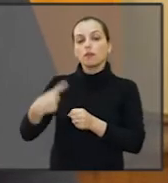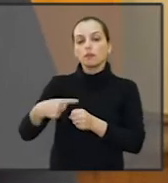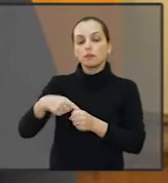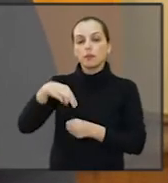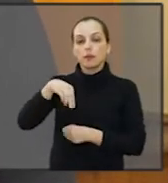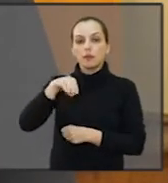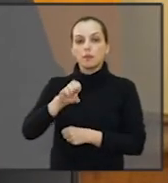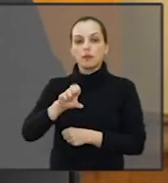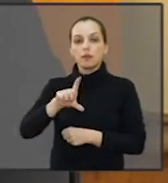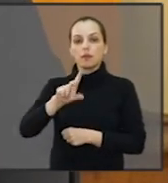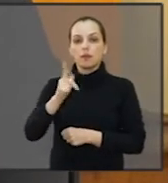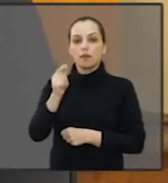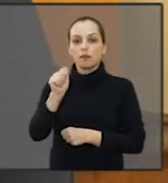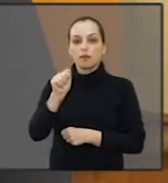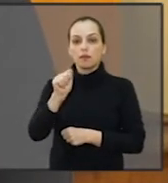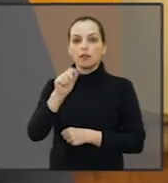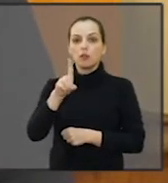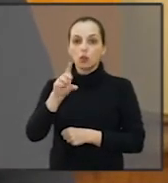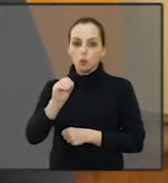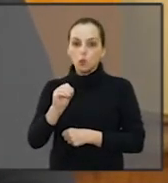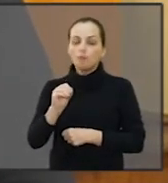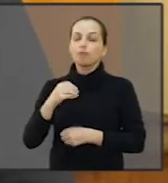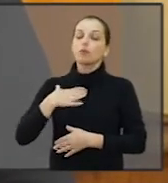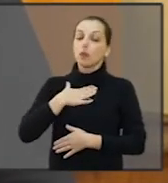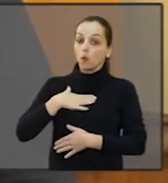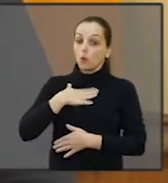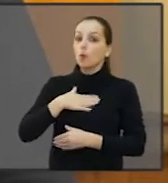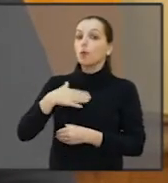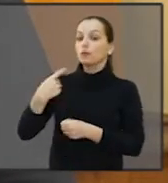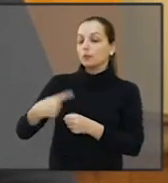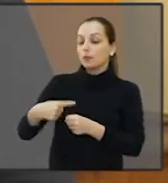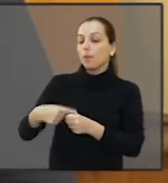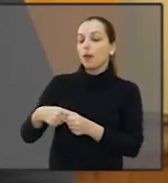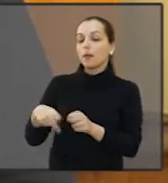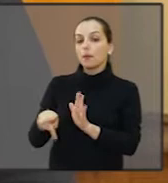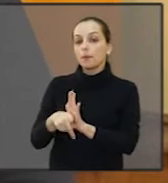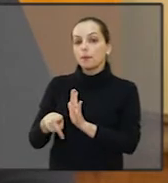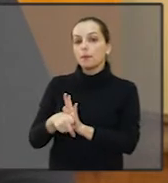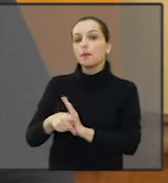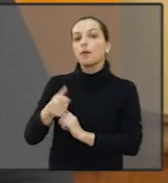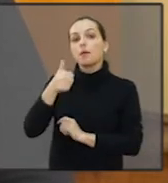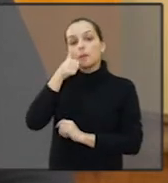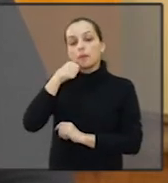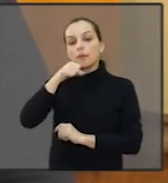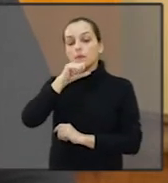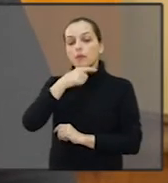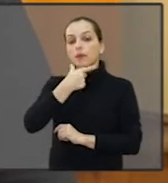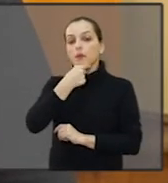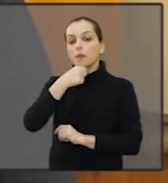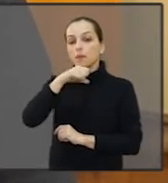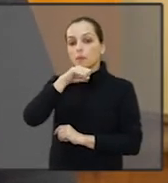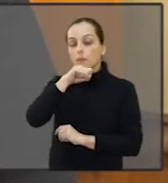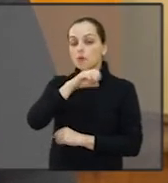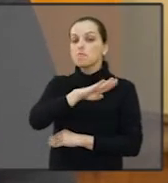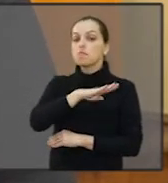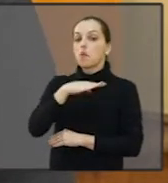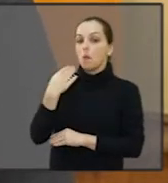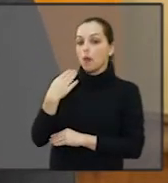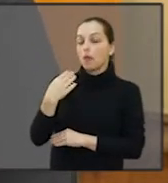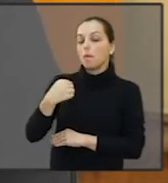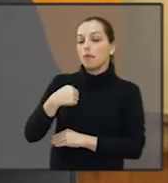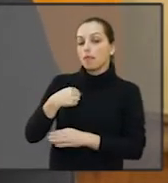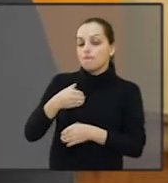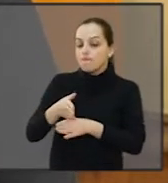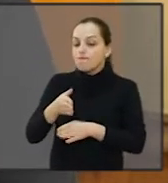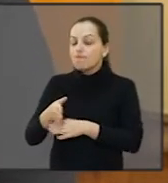Melhado, um bairro ao qual eu tenho muito carinho. Meus pais já faleceram, mas eu frequento muito o bairro, né?